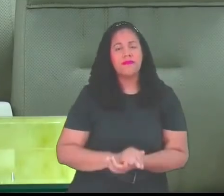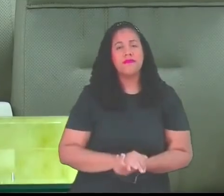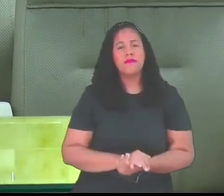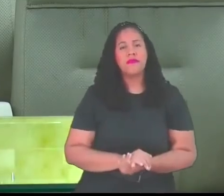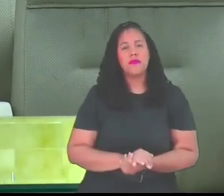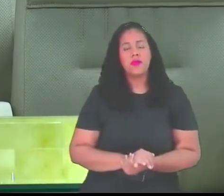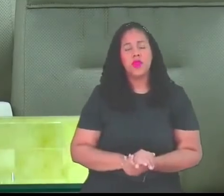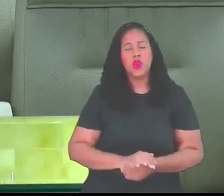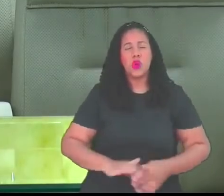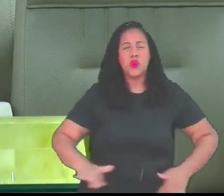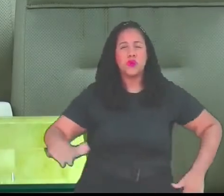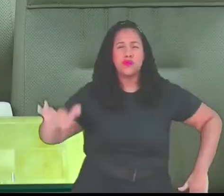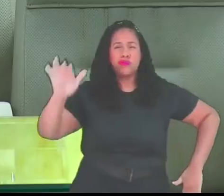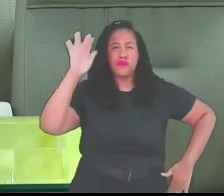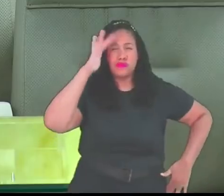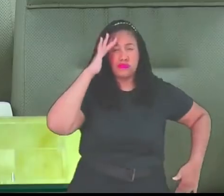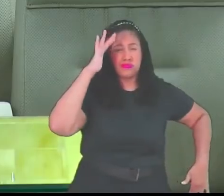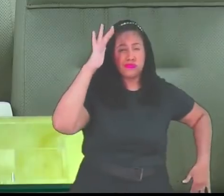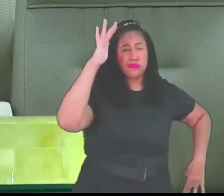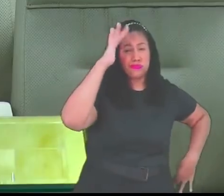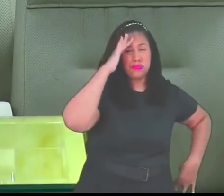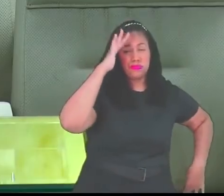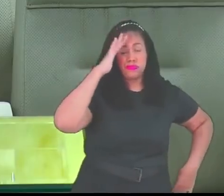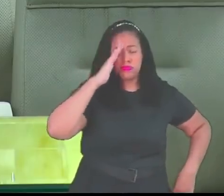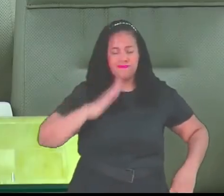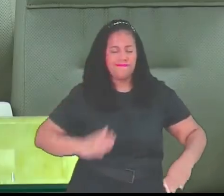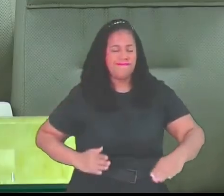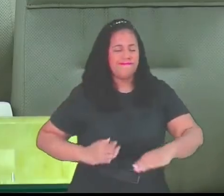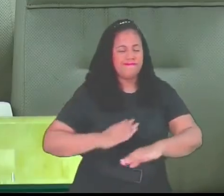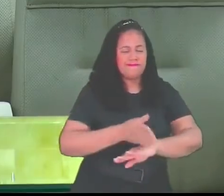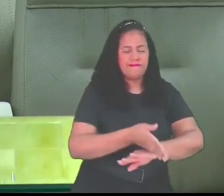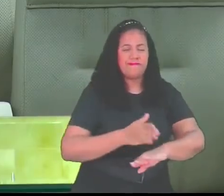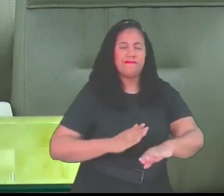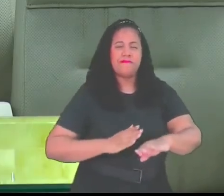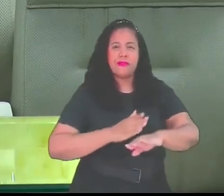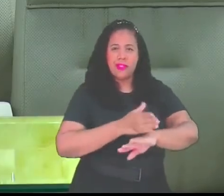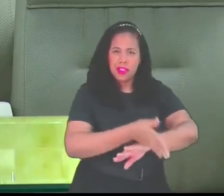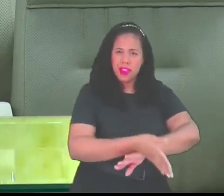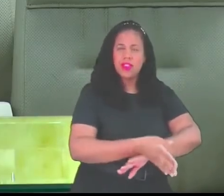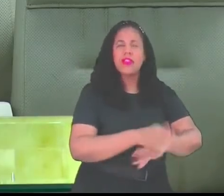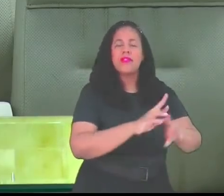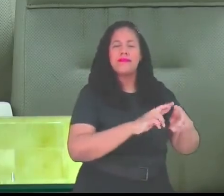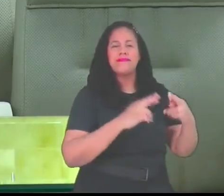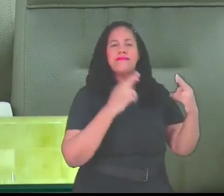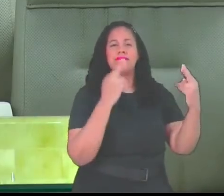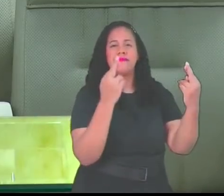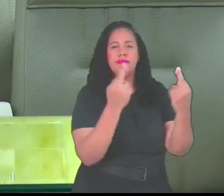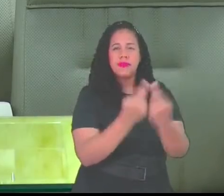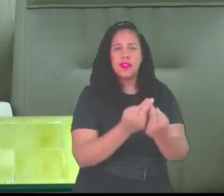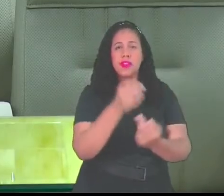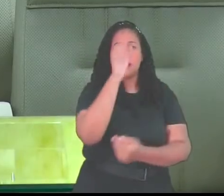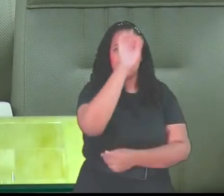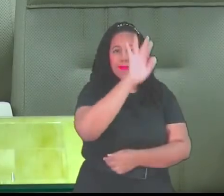os exércitos sitiaram o reino do sul,